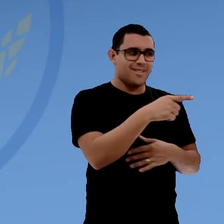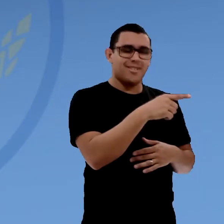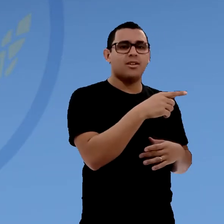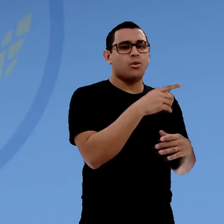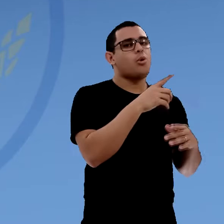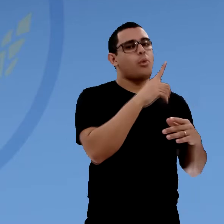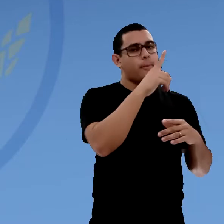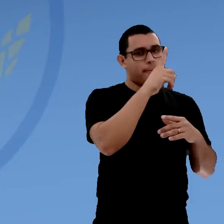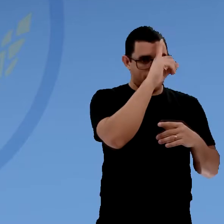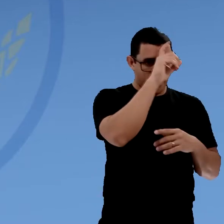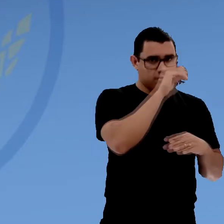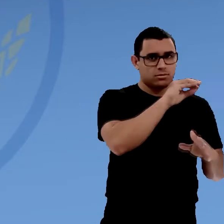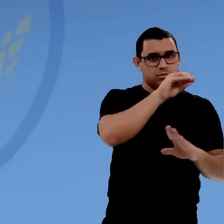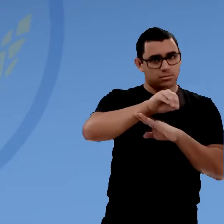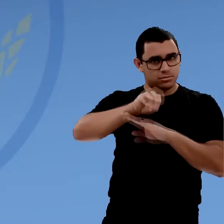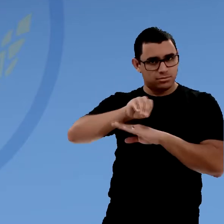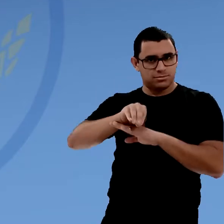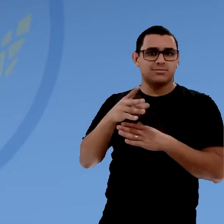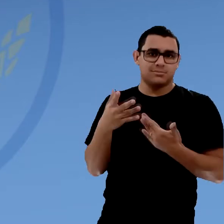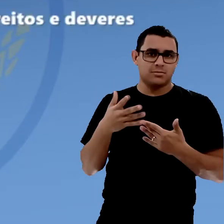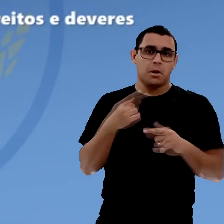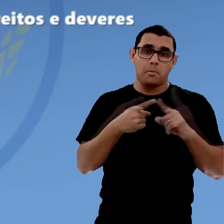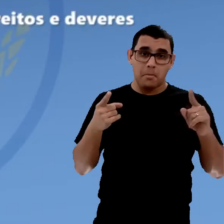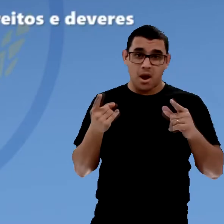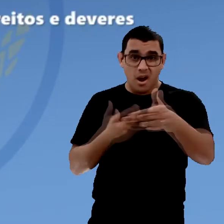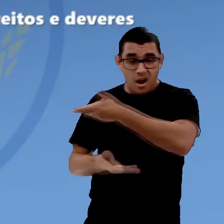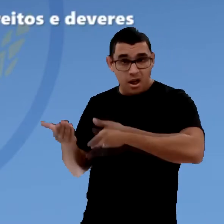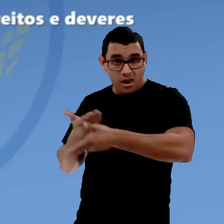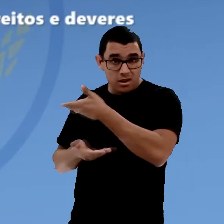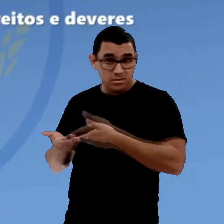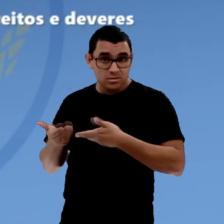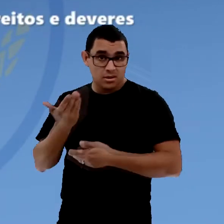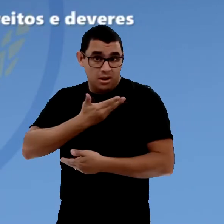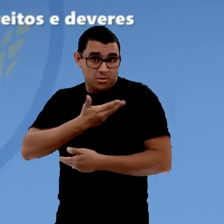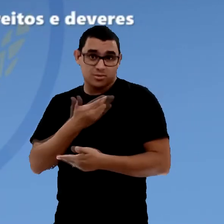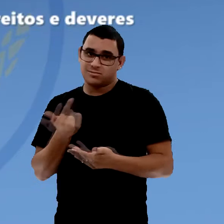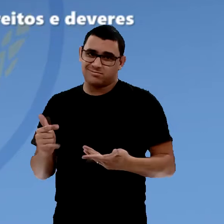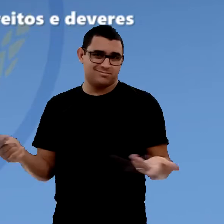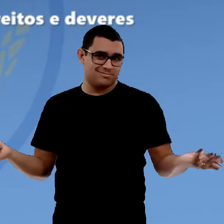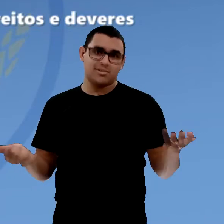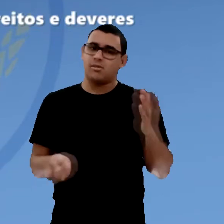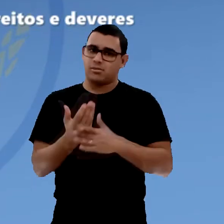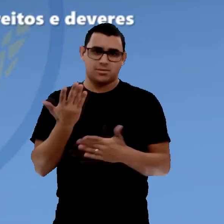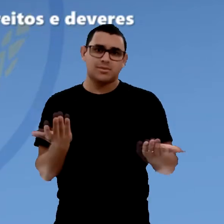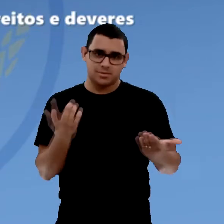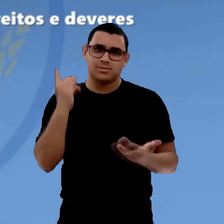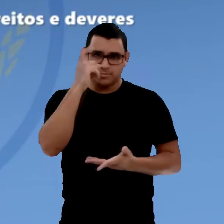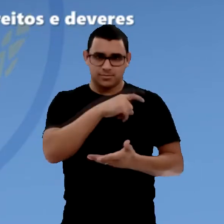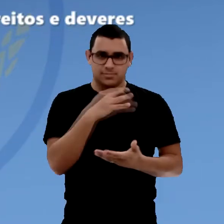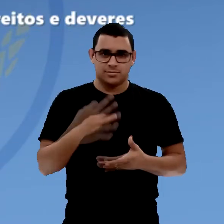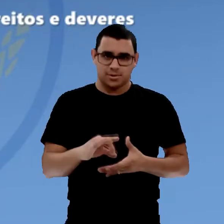haverá entre esses dois elementos aí na sociedade. A posição social que cada indivíduo ocupa